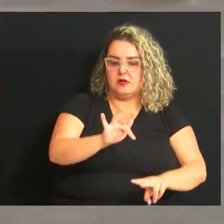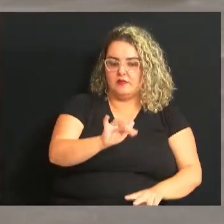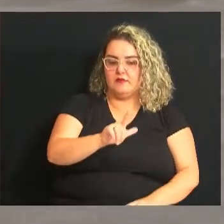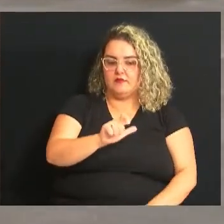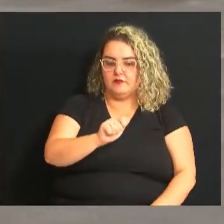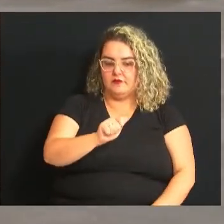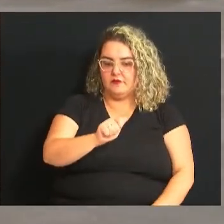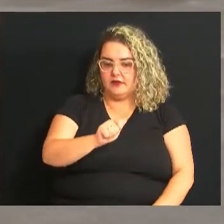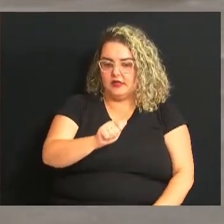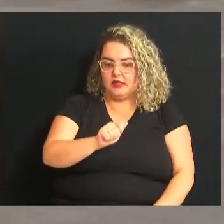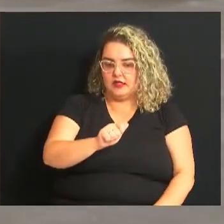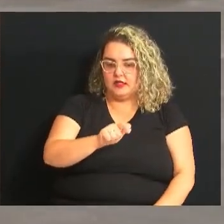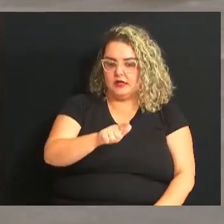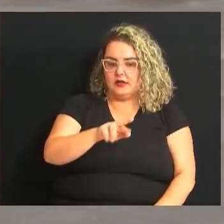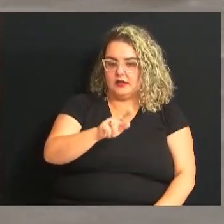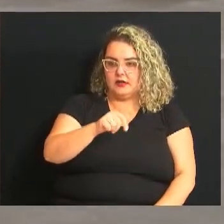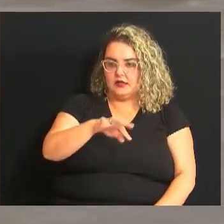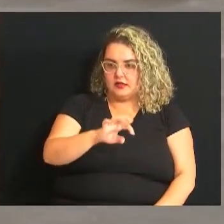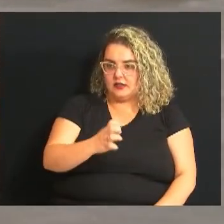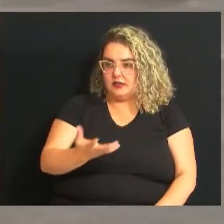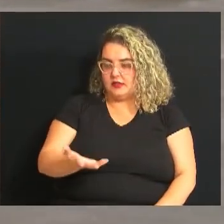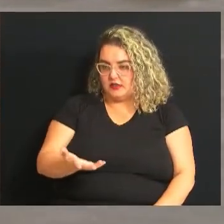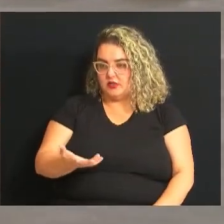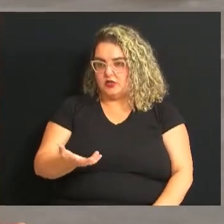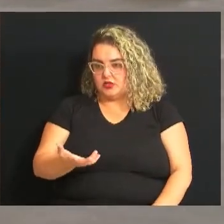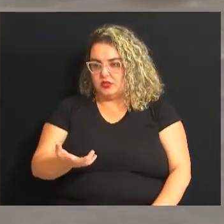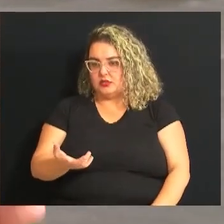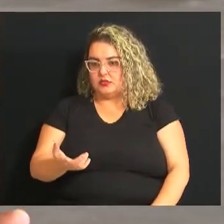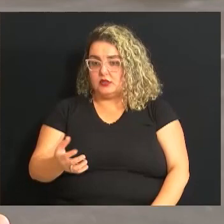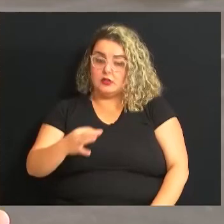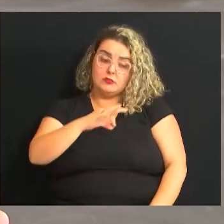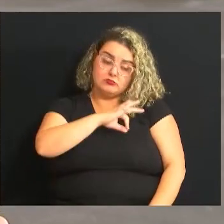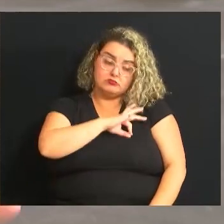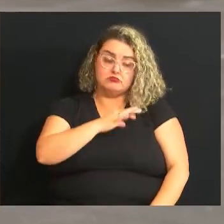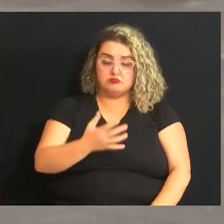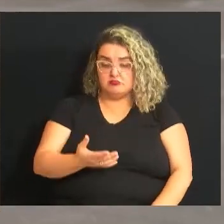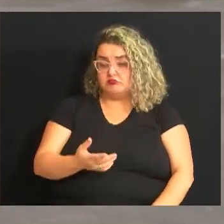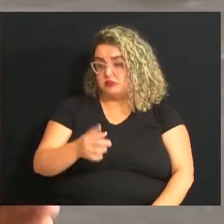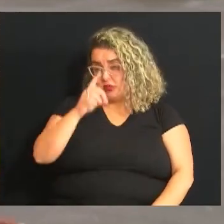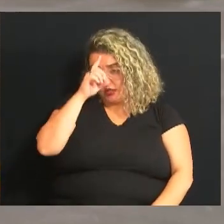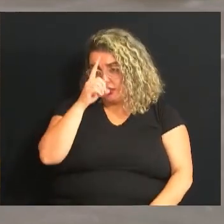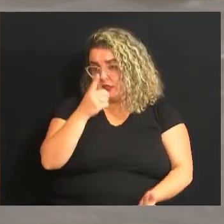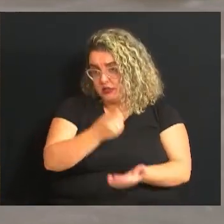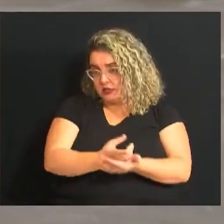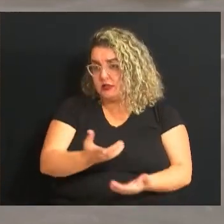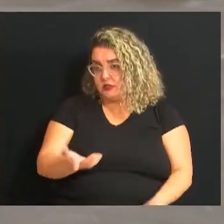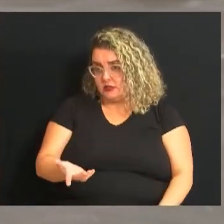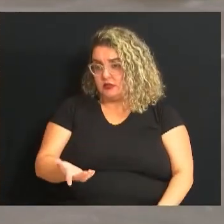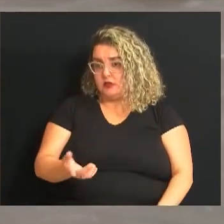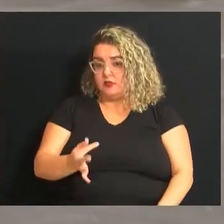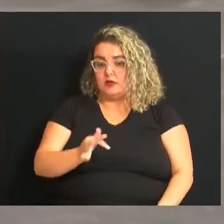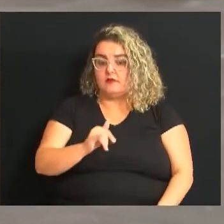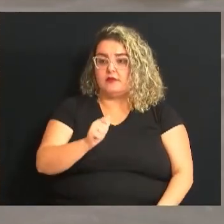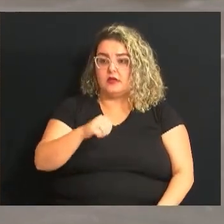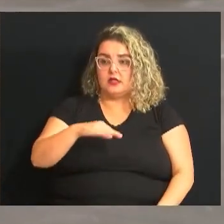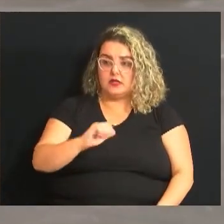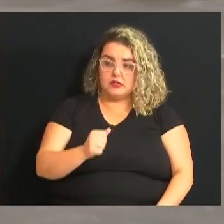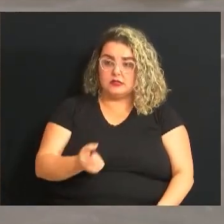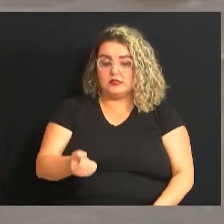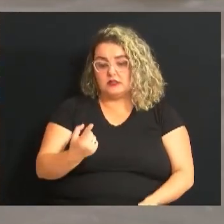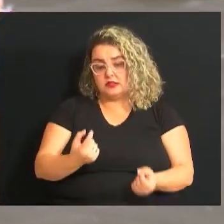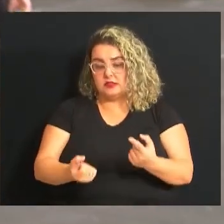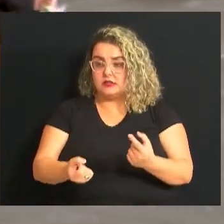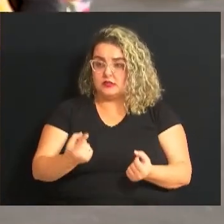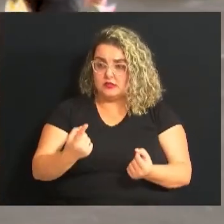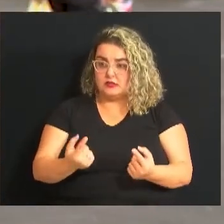flagrante delito, né? E cabe à autoridade policial ali estabelecer uma fiança.